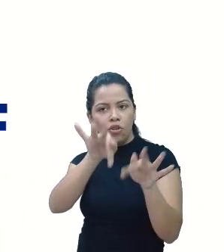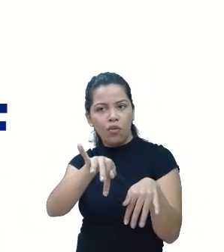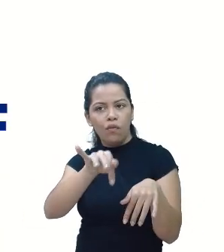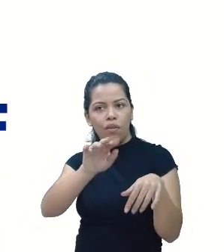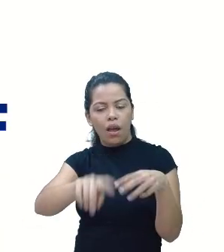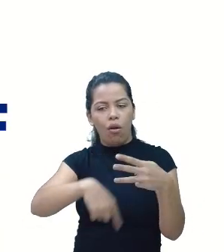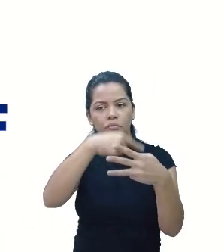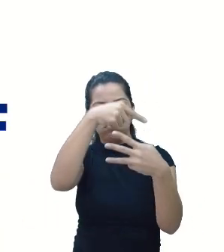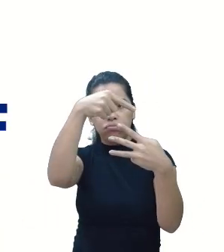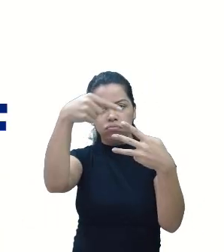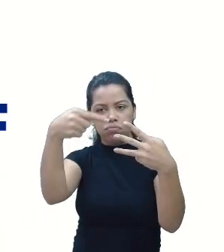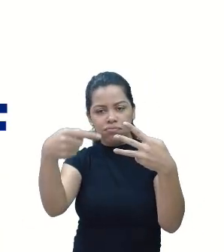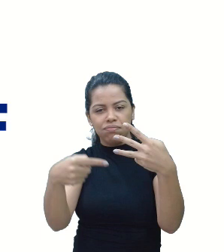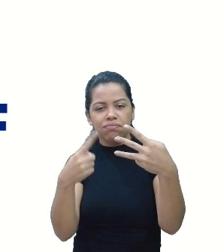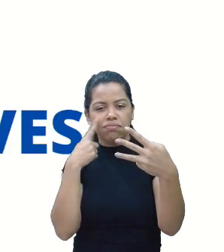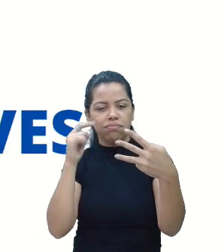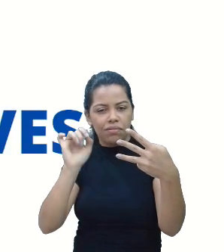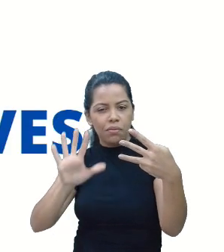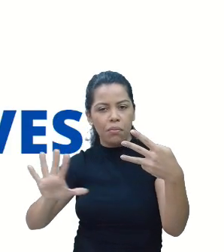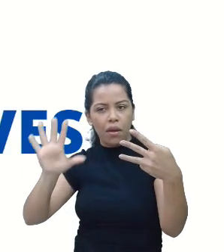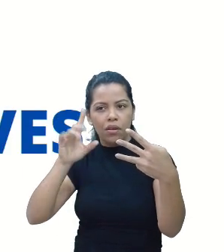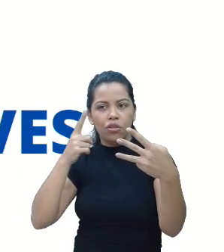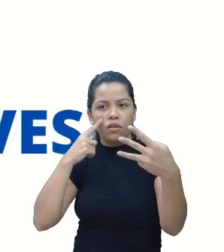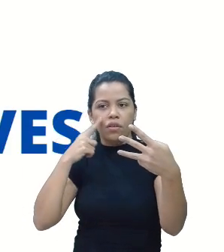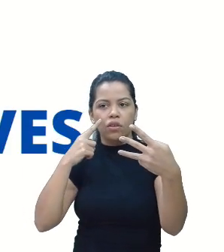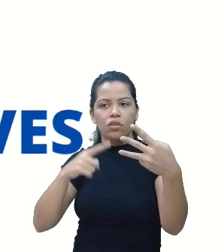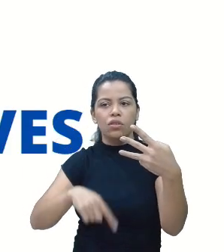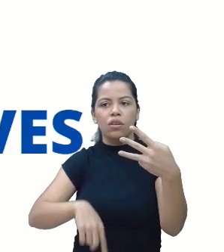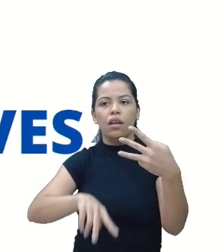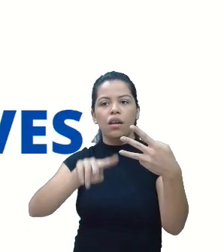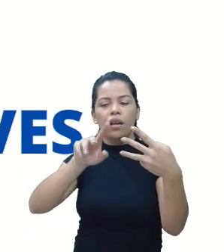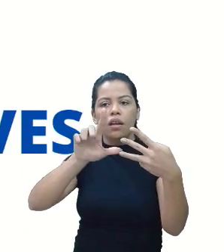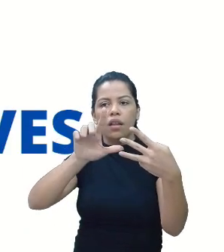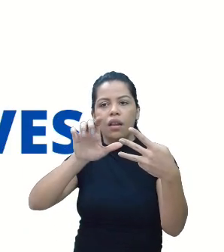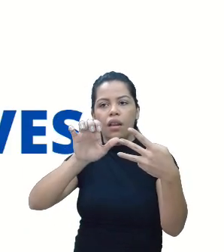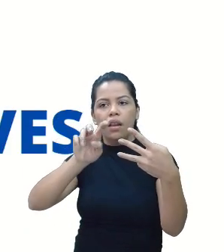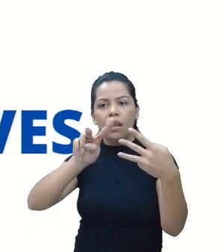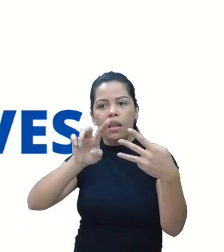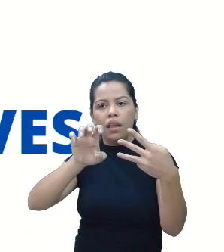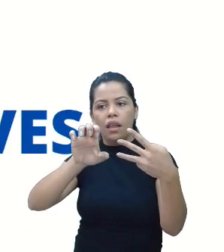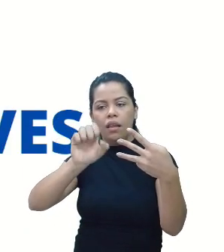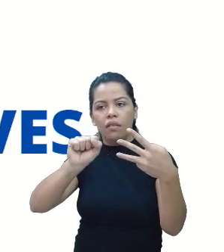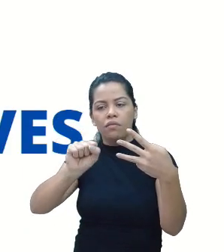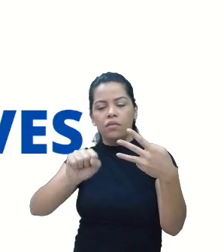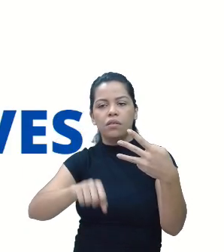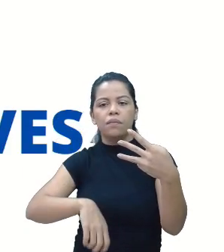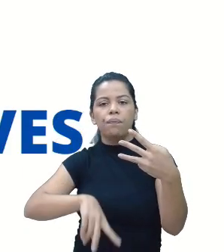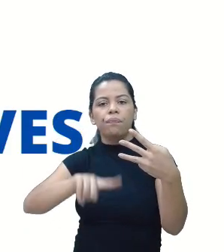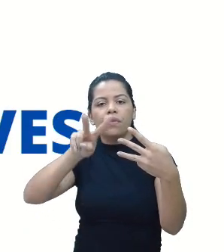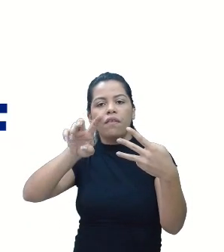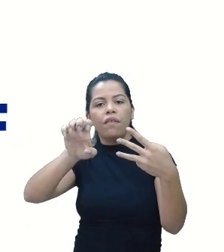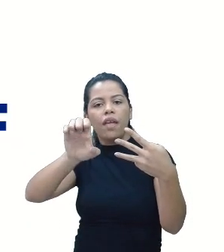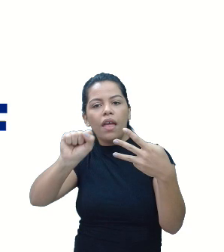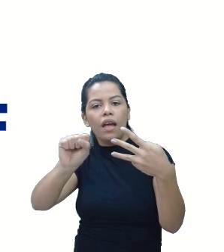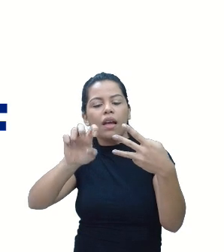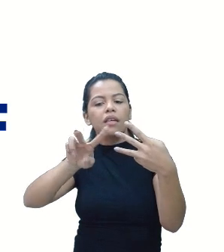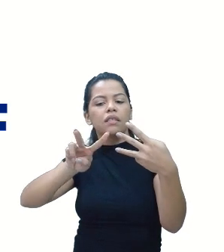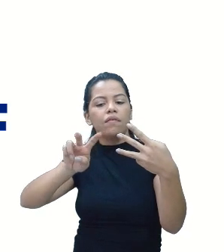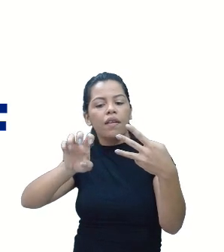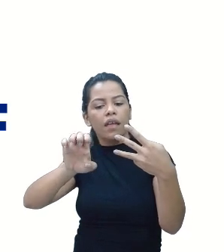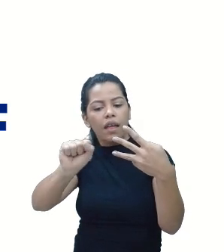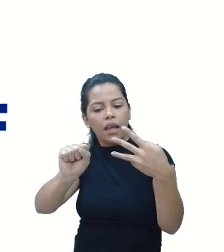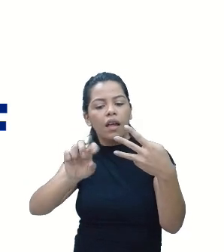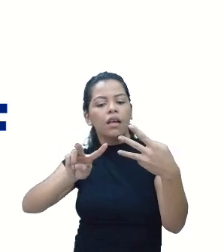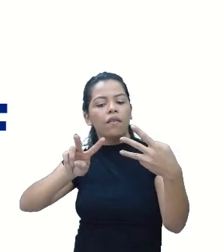leaf, knife e wolf. Como é que fica? Ó, veja aí a pronúncia deles. A escrita deles. A gente tinha um F no final